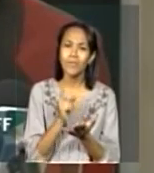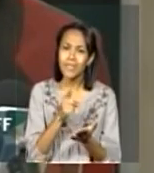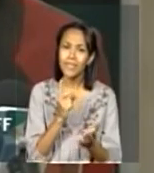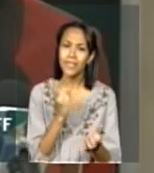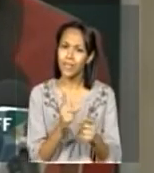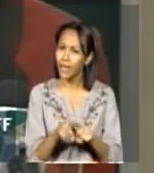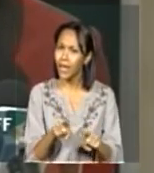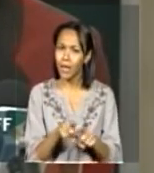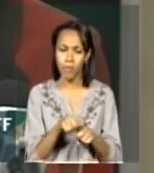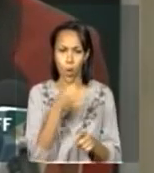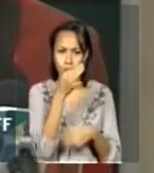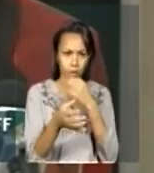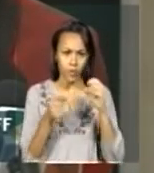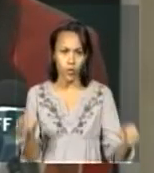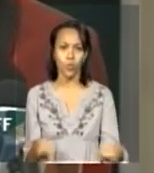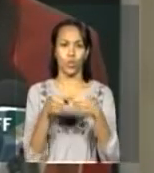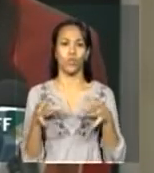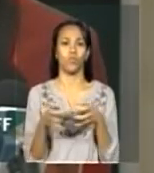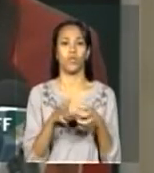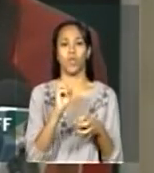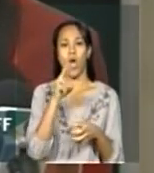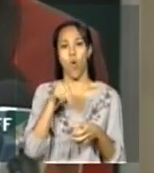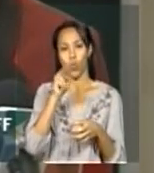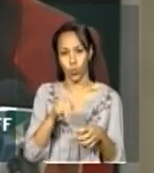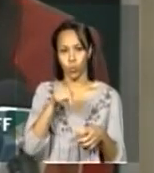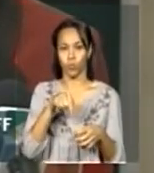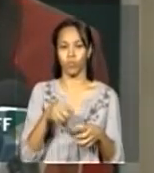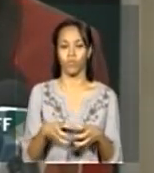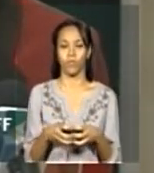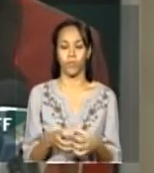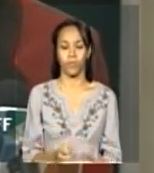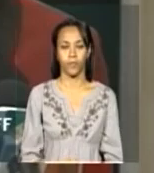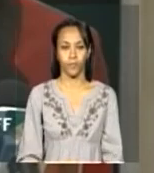consenso criado dentro do conselho de segurança. Você